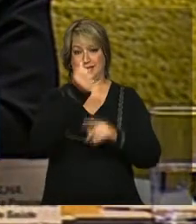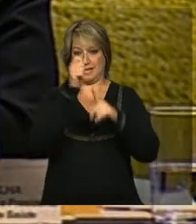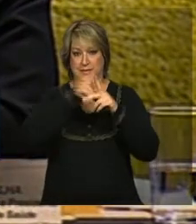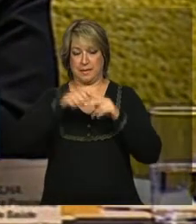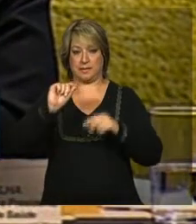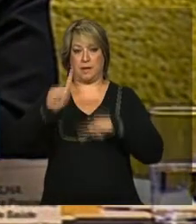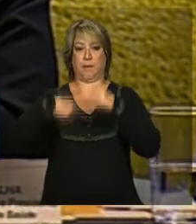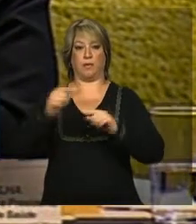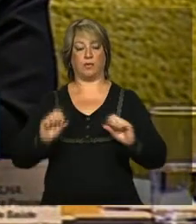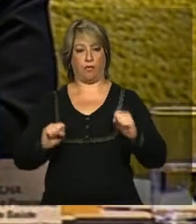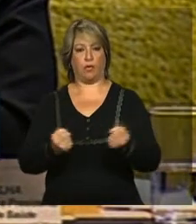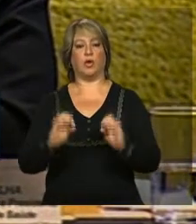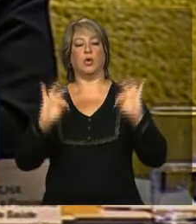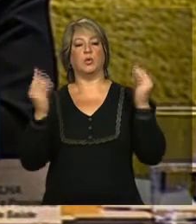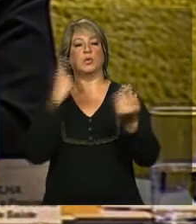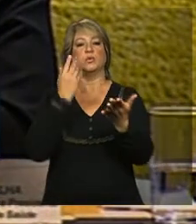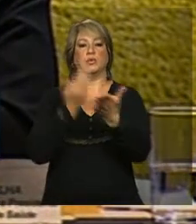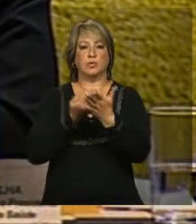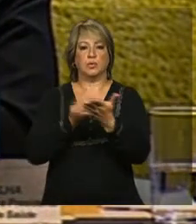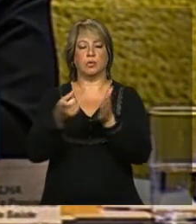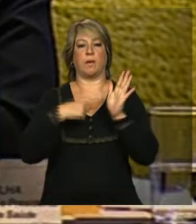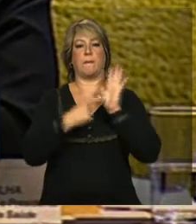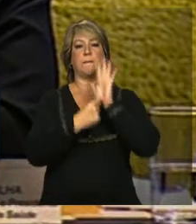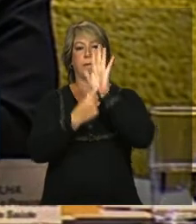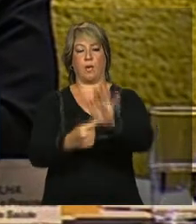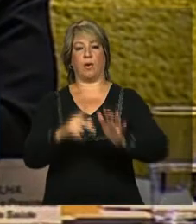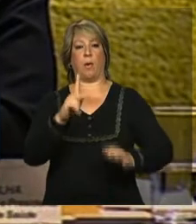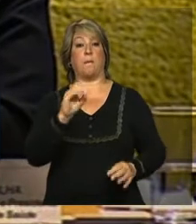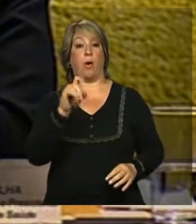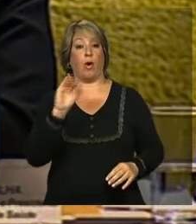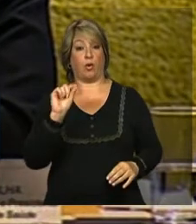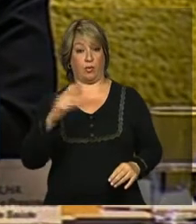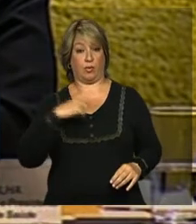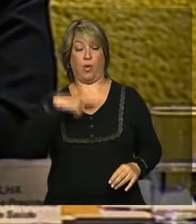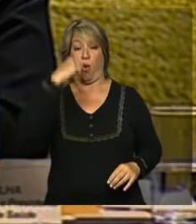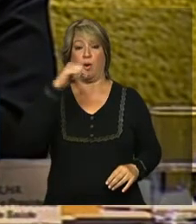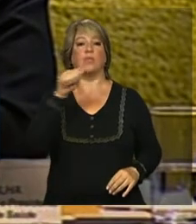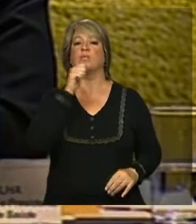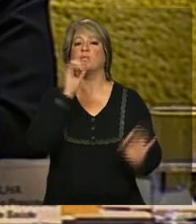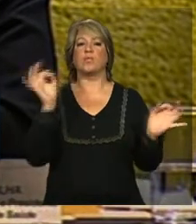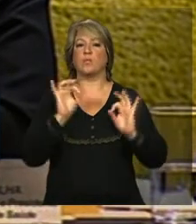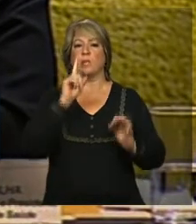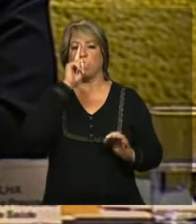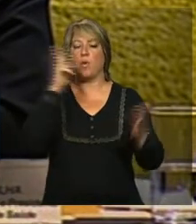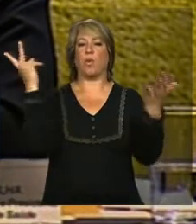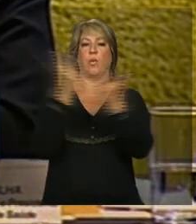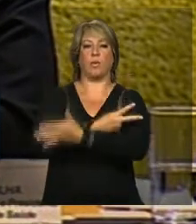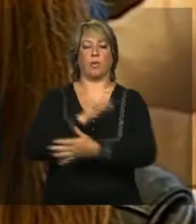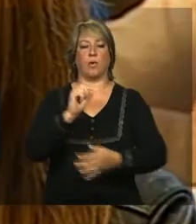do reforço é todos os estudos mostram que a pólio oral não têm mais risco de desenvolver eventos adversos efeitos